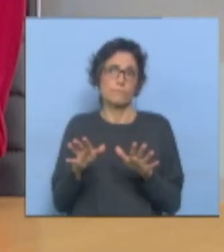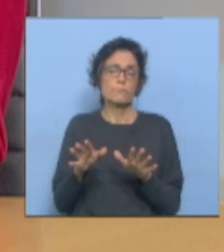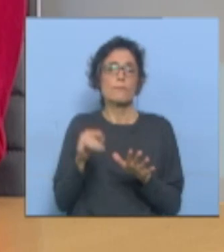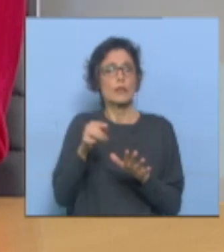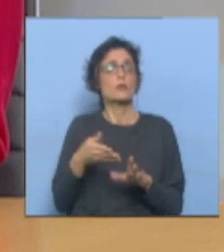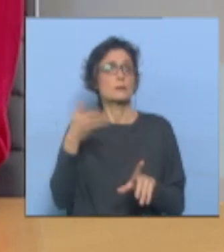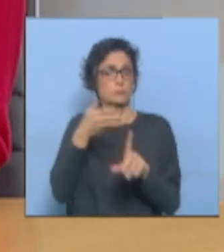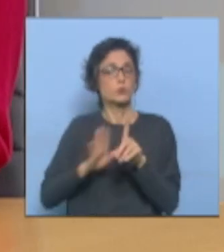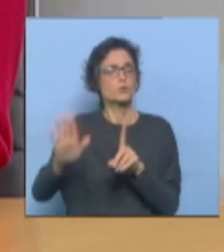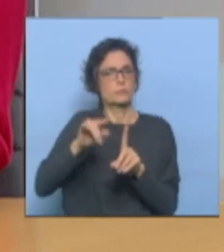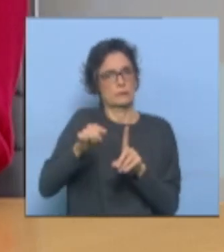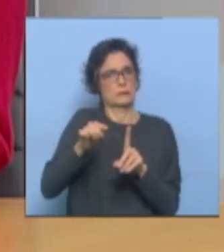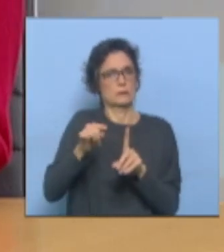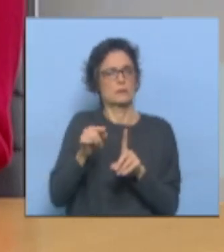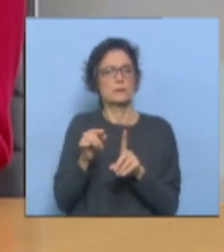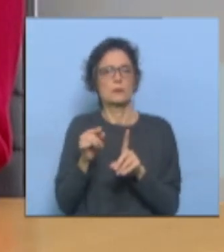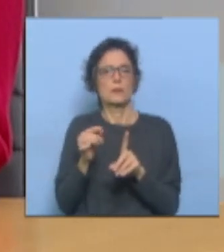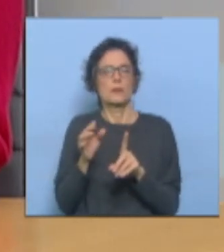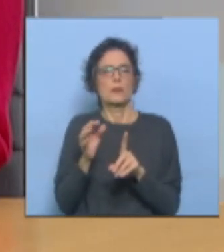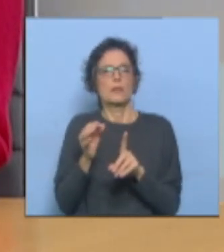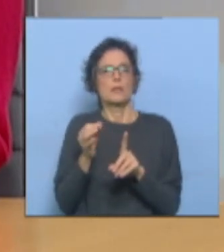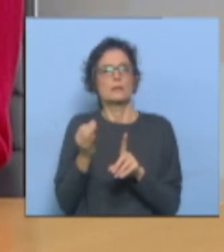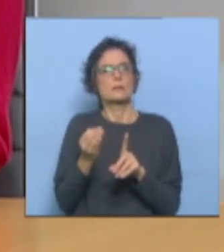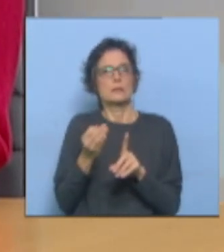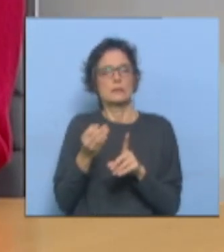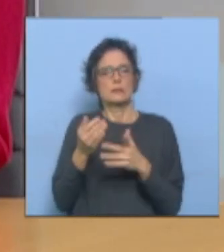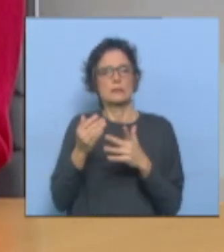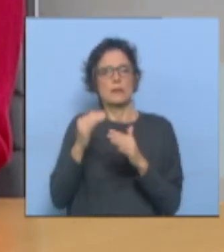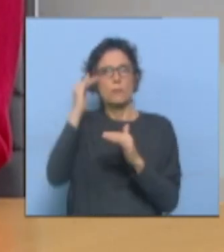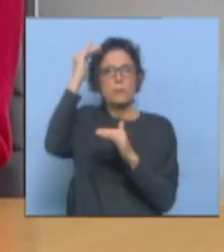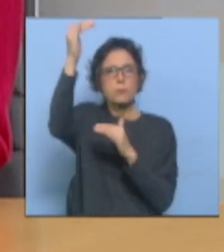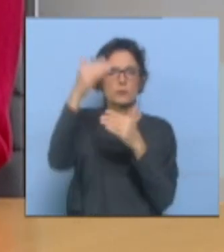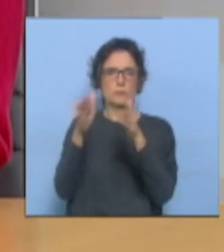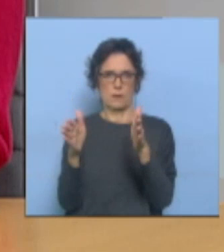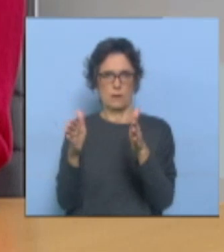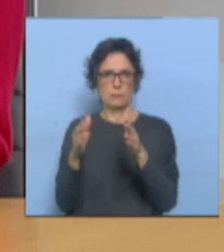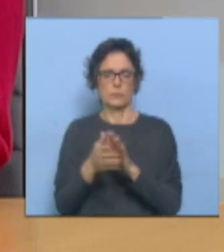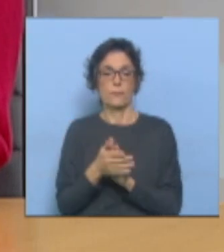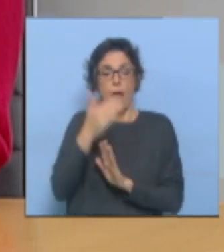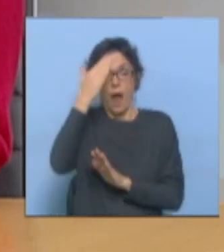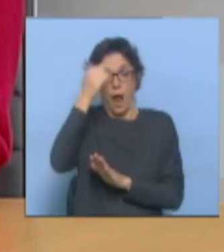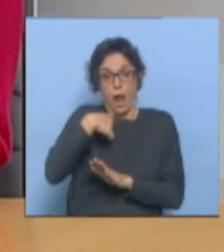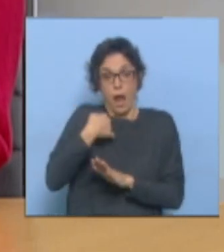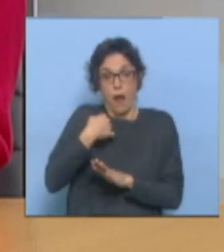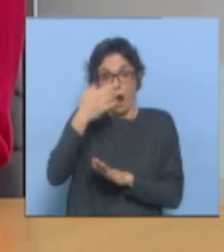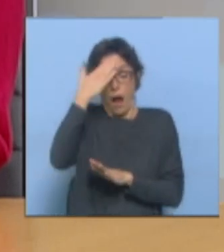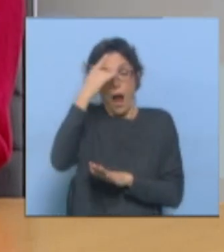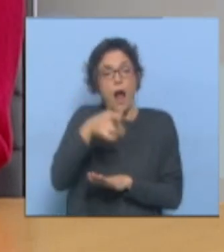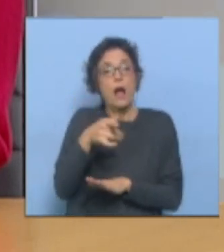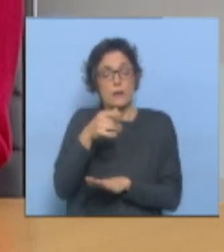novas realidades. E eu acho que quem faz esta semana de missão com idosos ou com